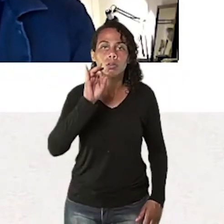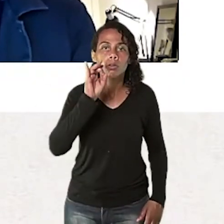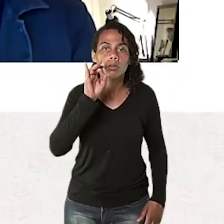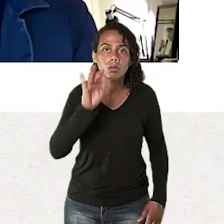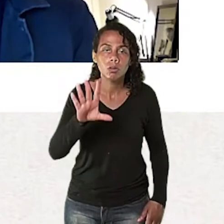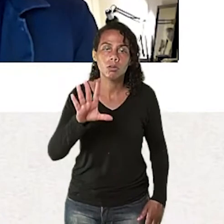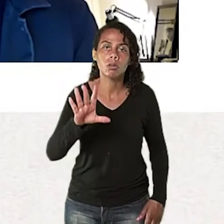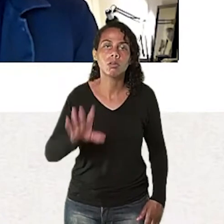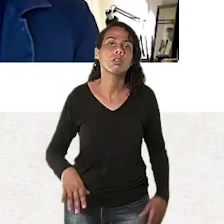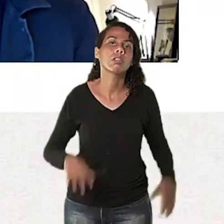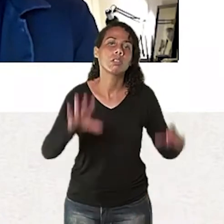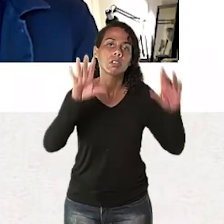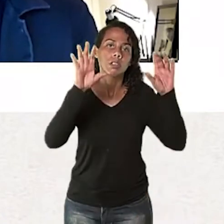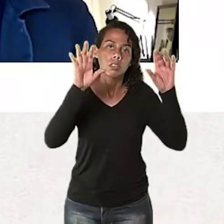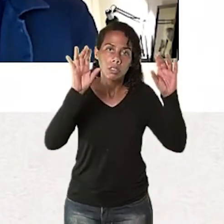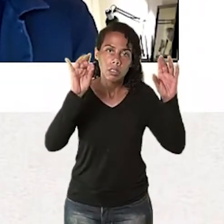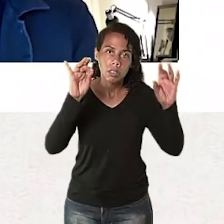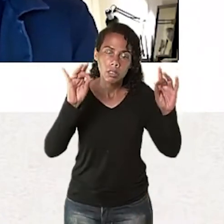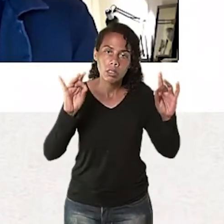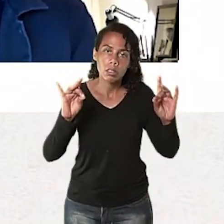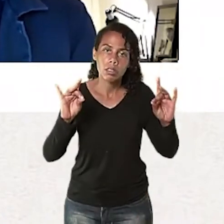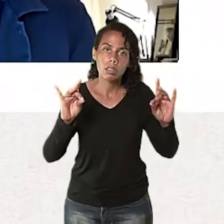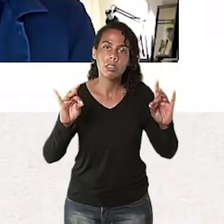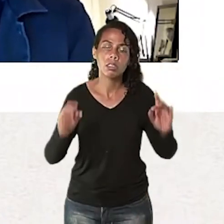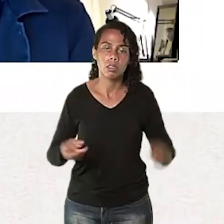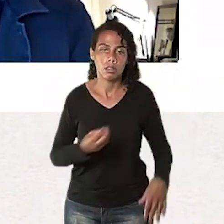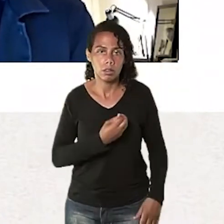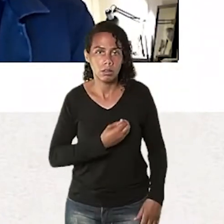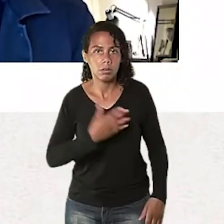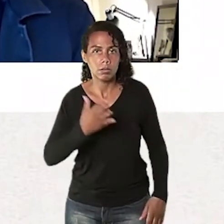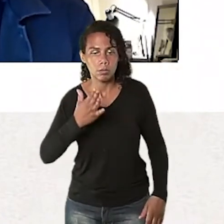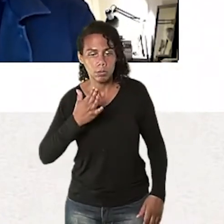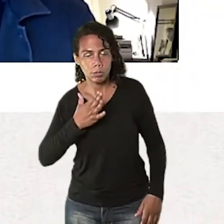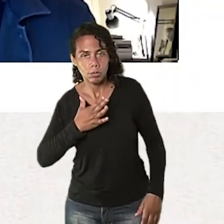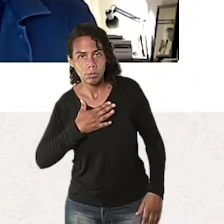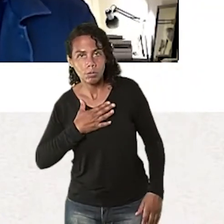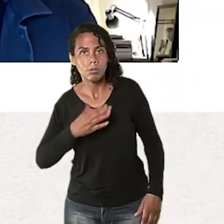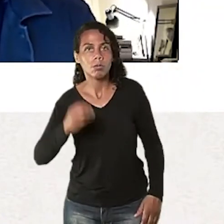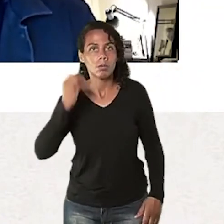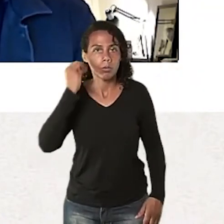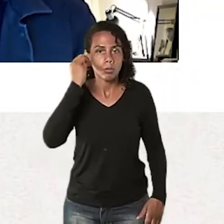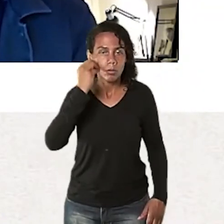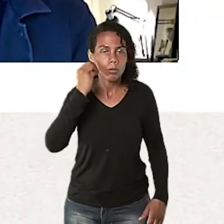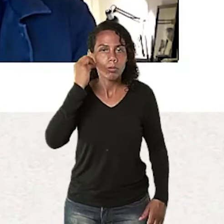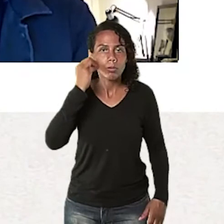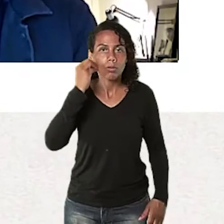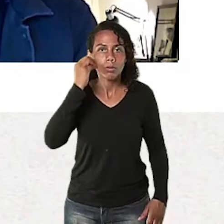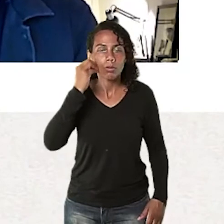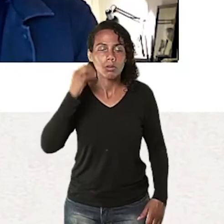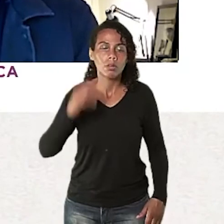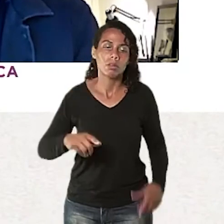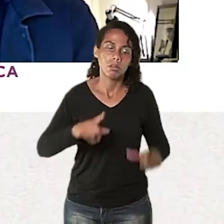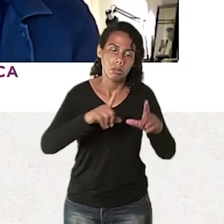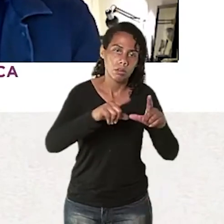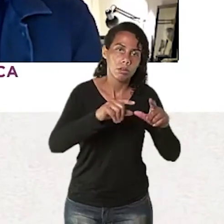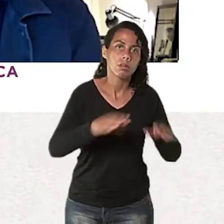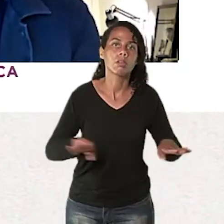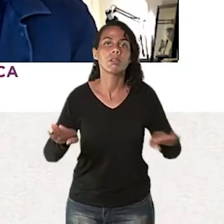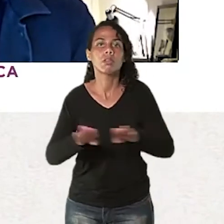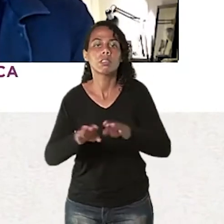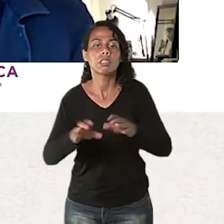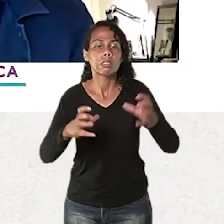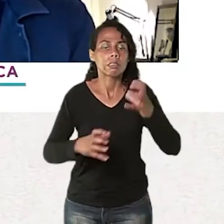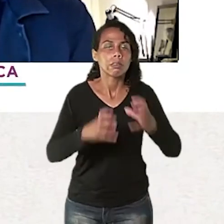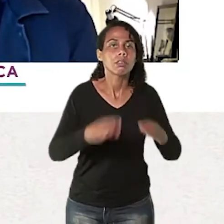que, sinceramente, se eu não tomasse, não seria eu, seria outro cara. Então, e aí eu leio aquela coisa que saiu na Piauí e eu acho um